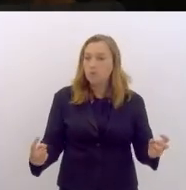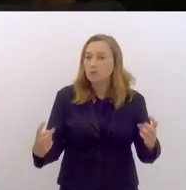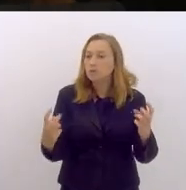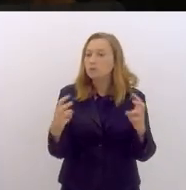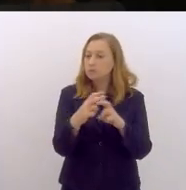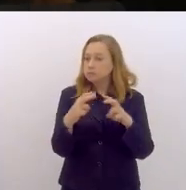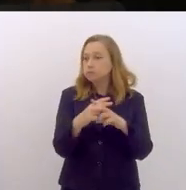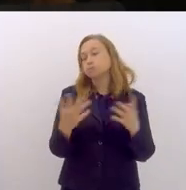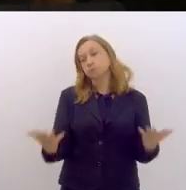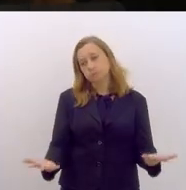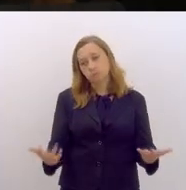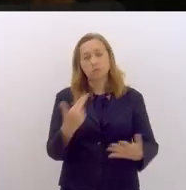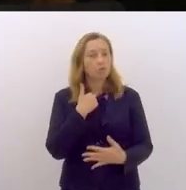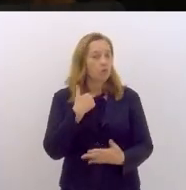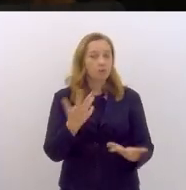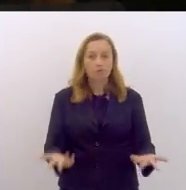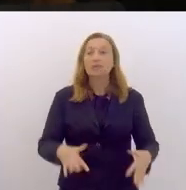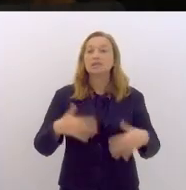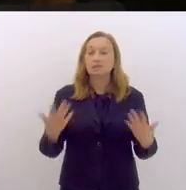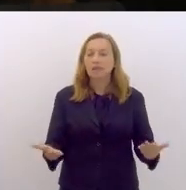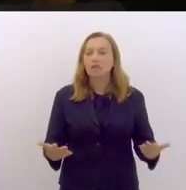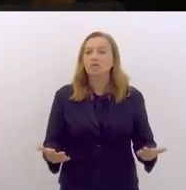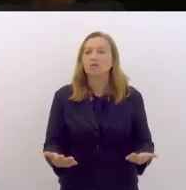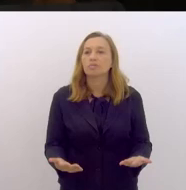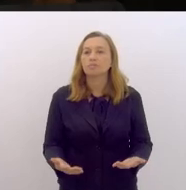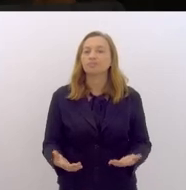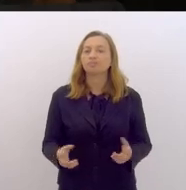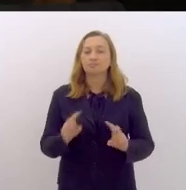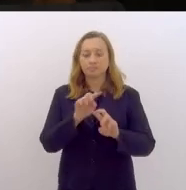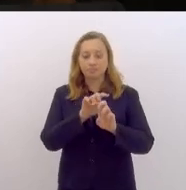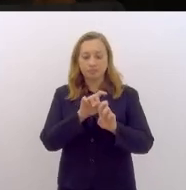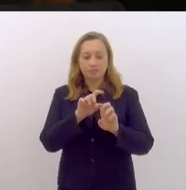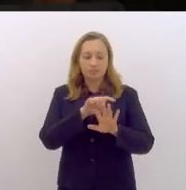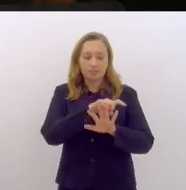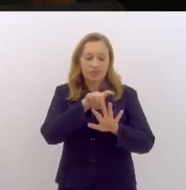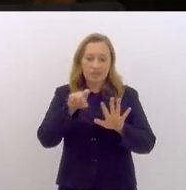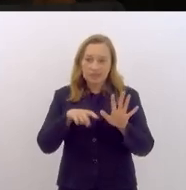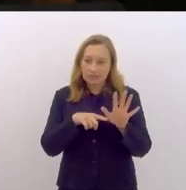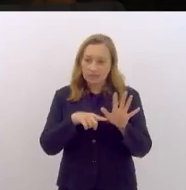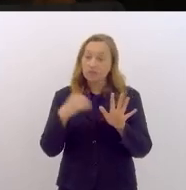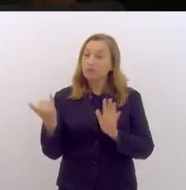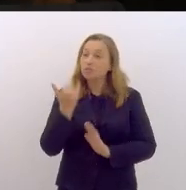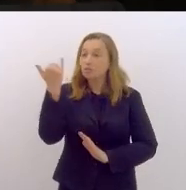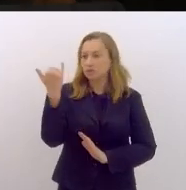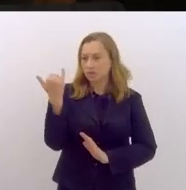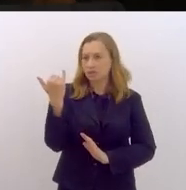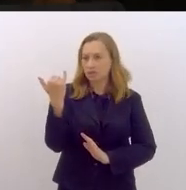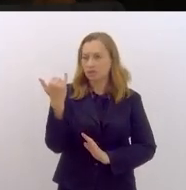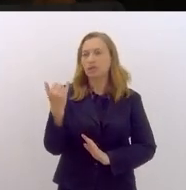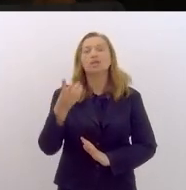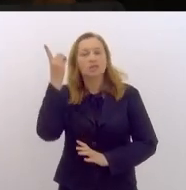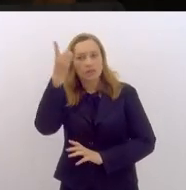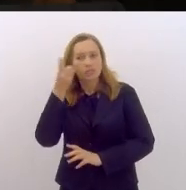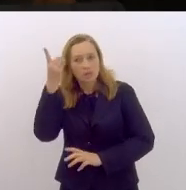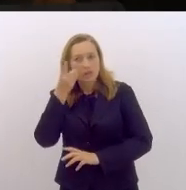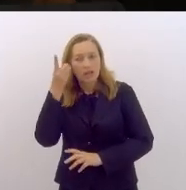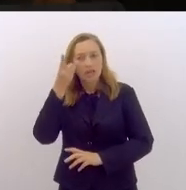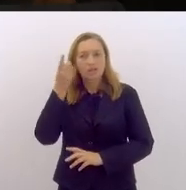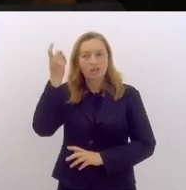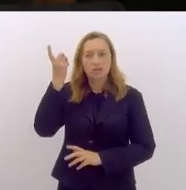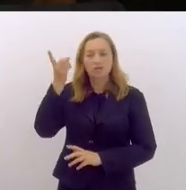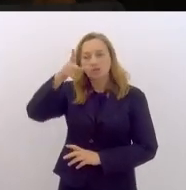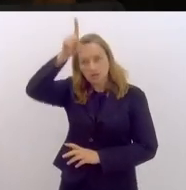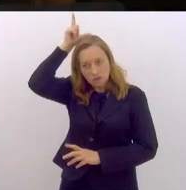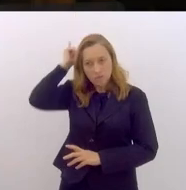espírito esportivo. Então, esses 5 pontos anteriores são, deputado Luiz Paulo, Vossa Excelência, que é